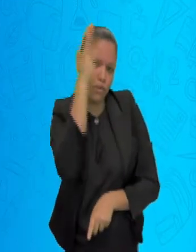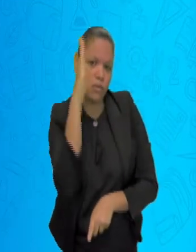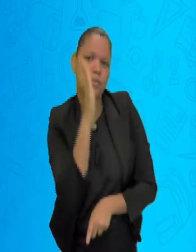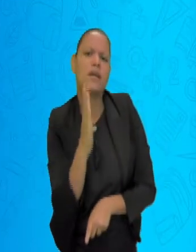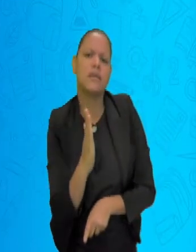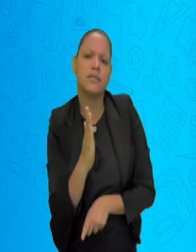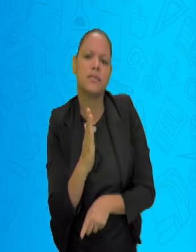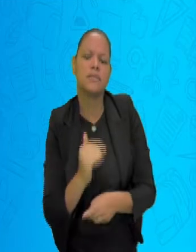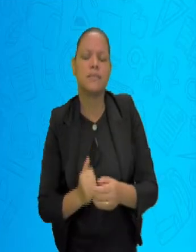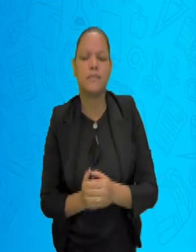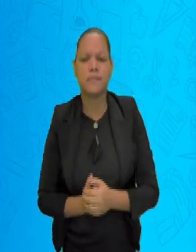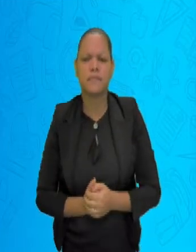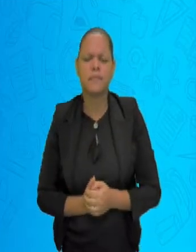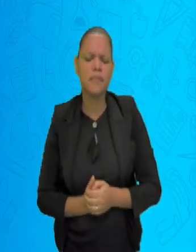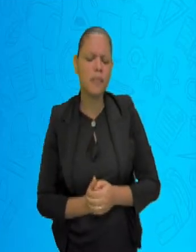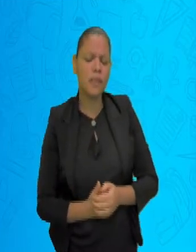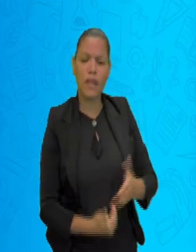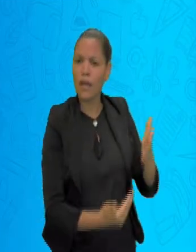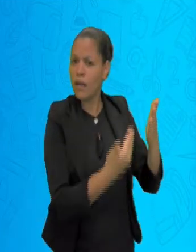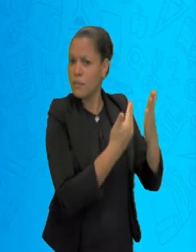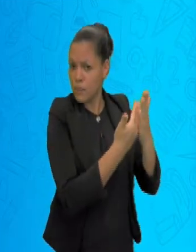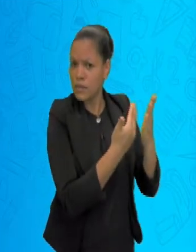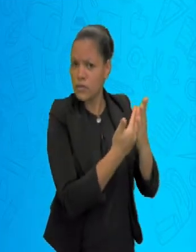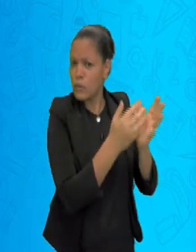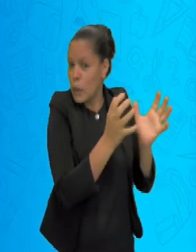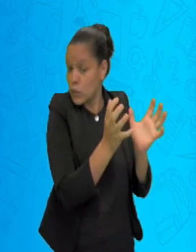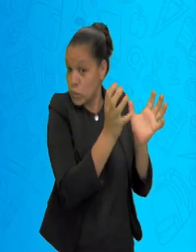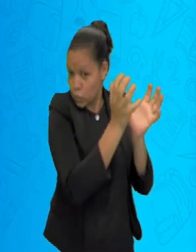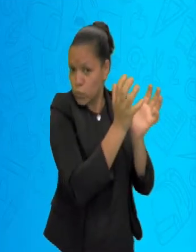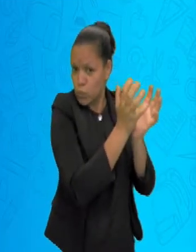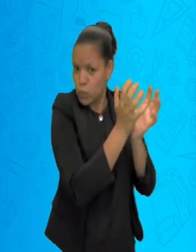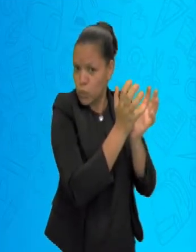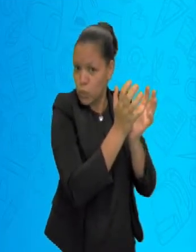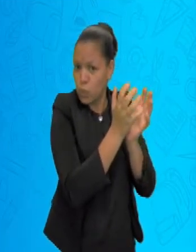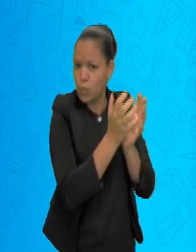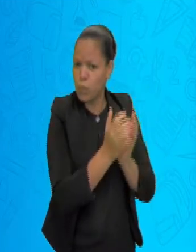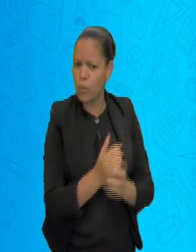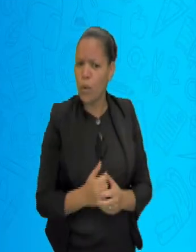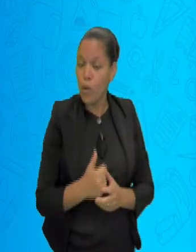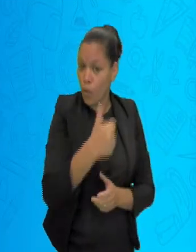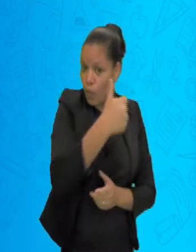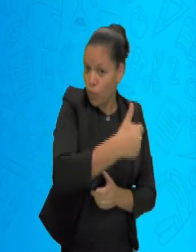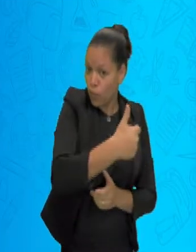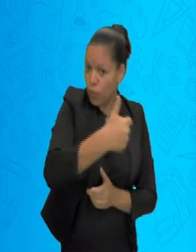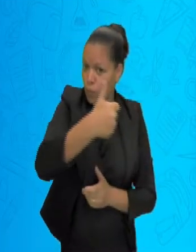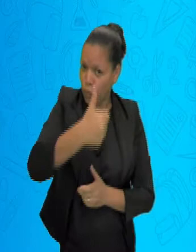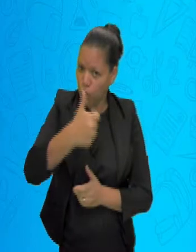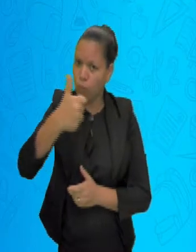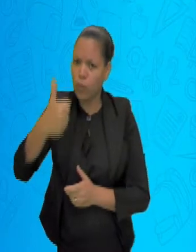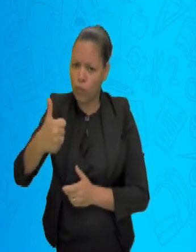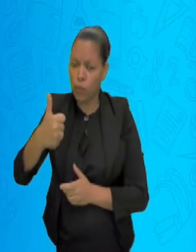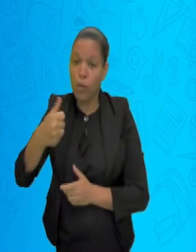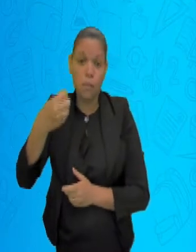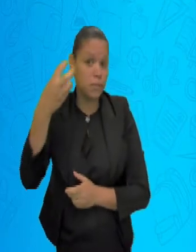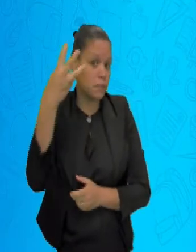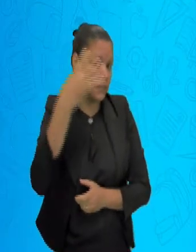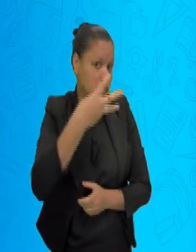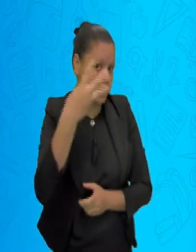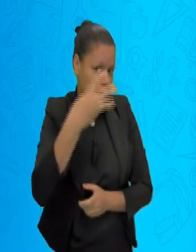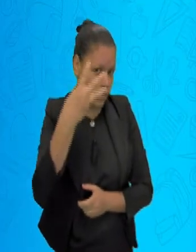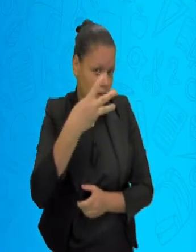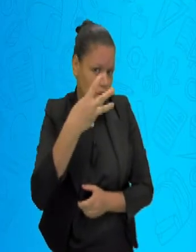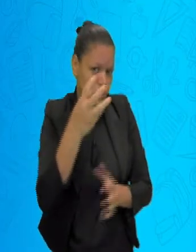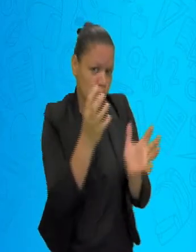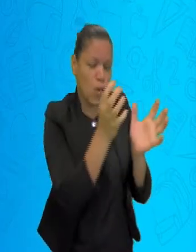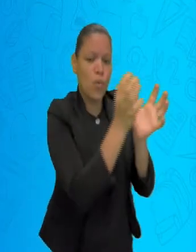Para estudar os setores da economia, para cada ponto foi dividido em setores, em 3 setores. Vamos